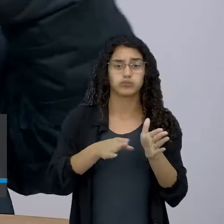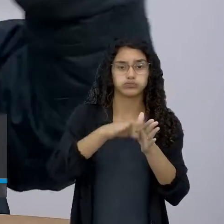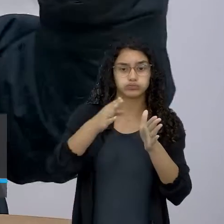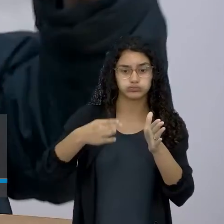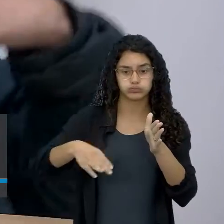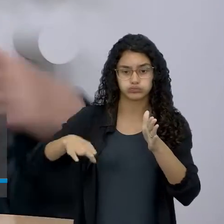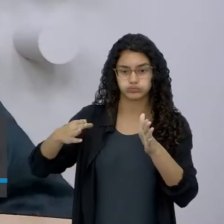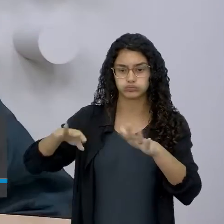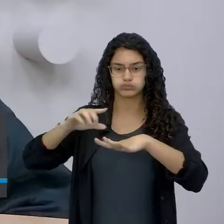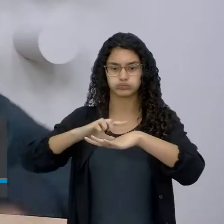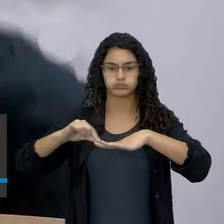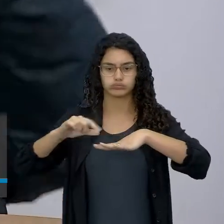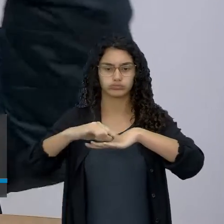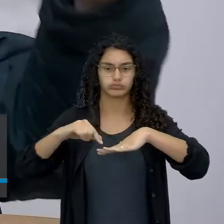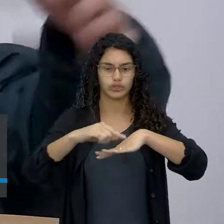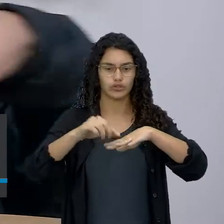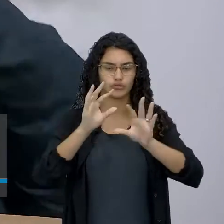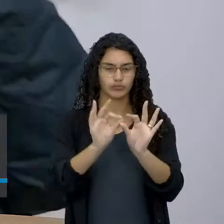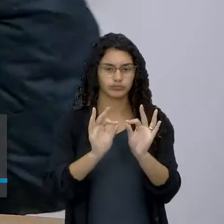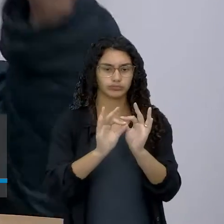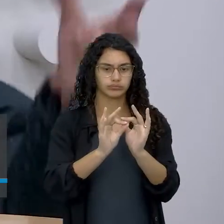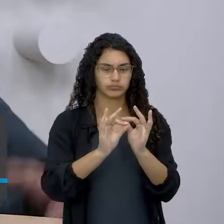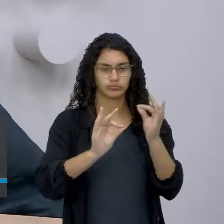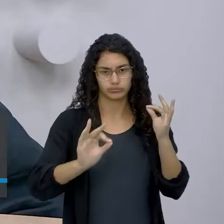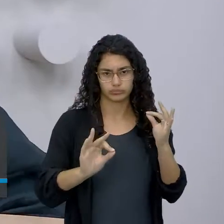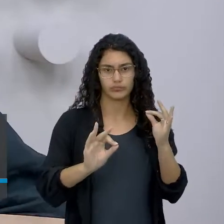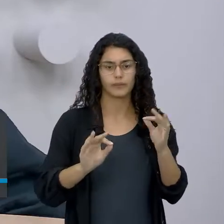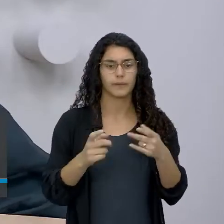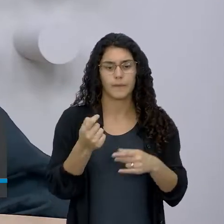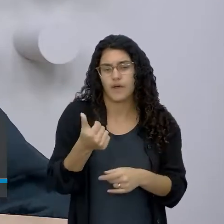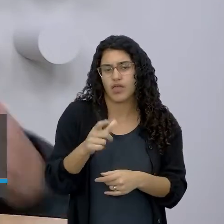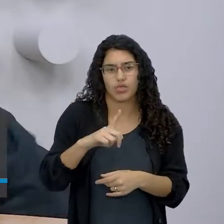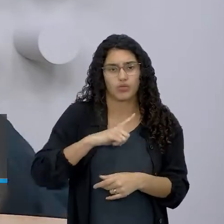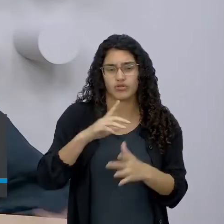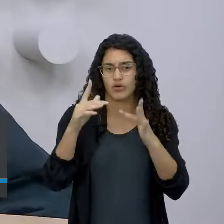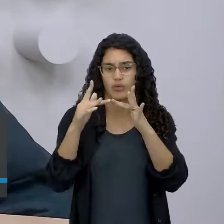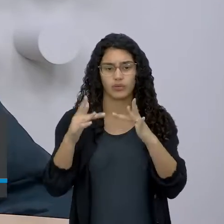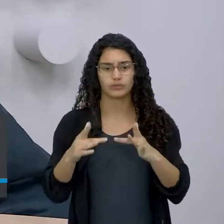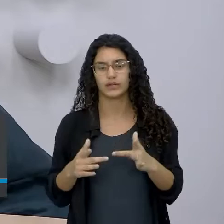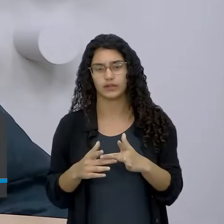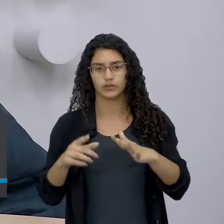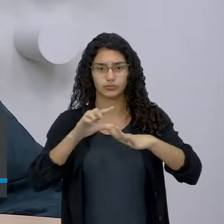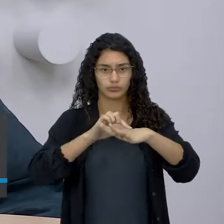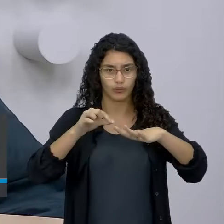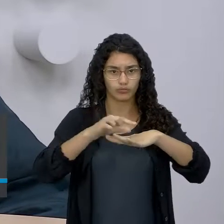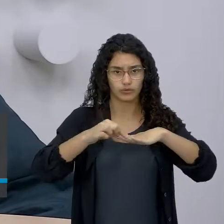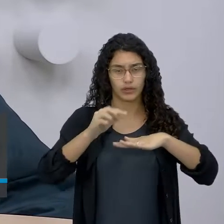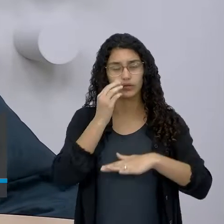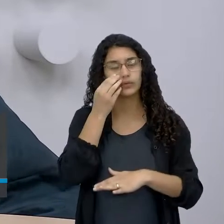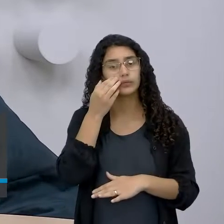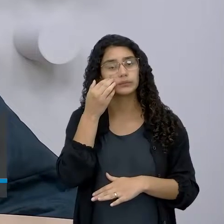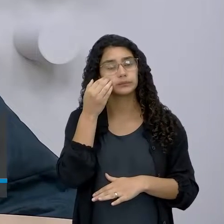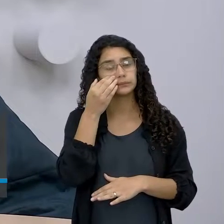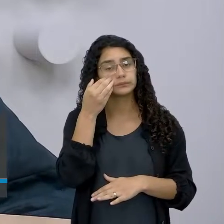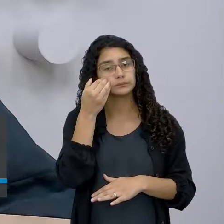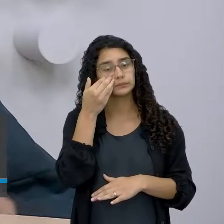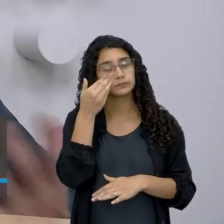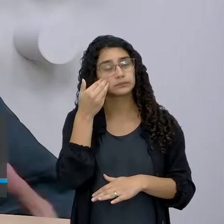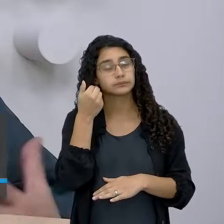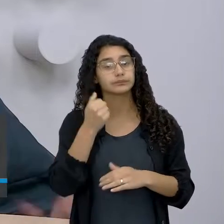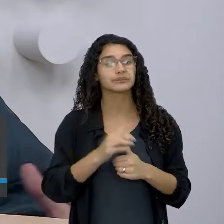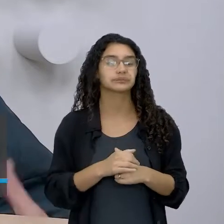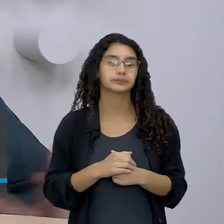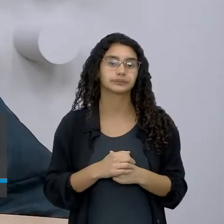Deixavam continentes um muito longe do outro e praticamente não havia contato entre um continente e outro. Isso